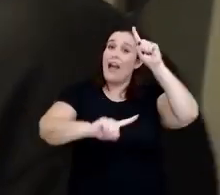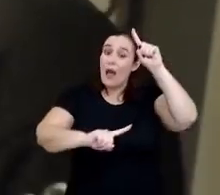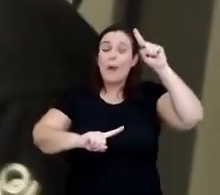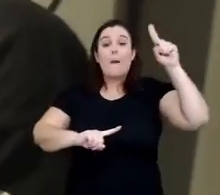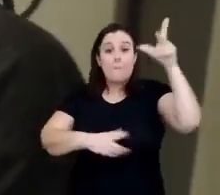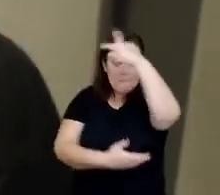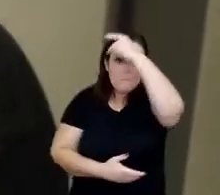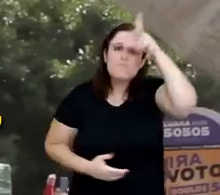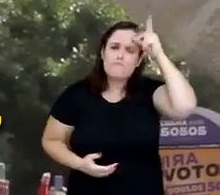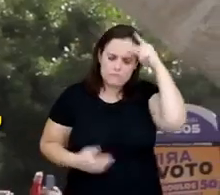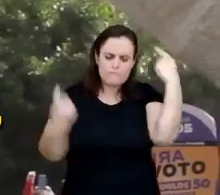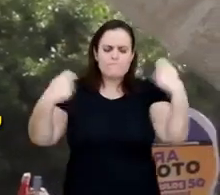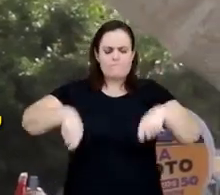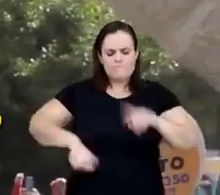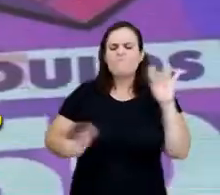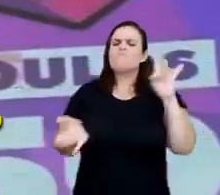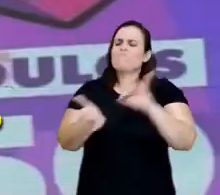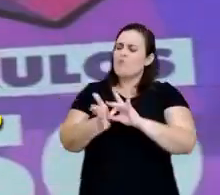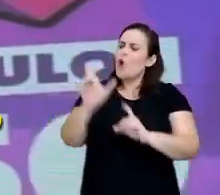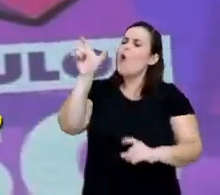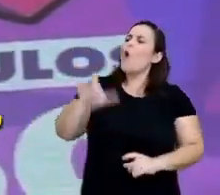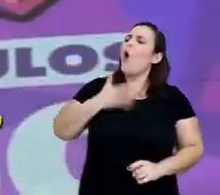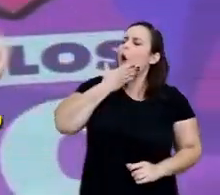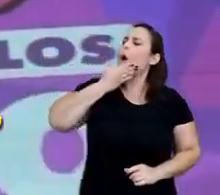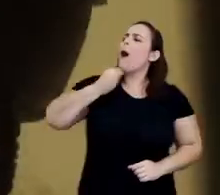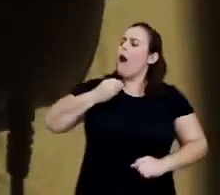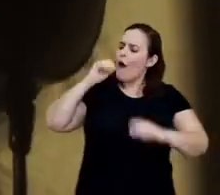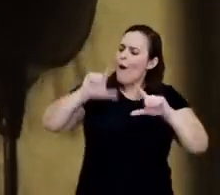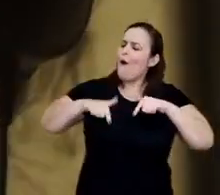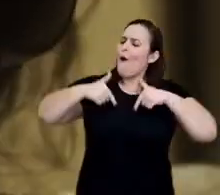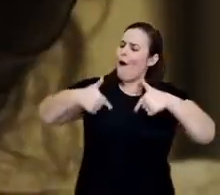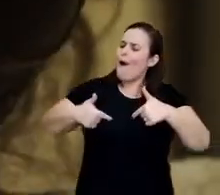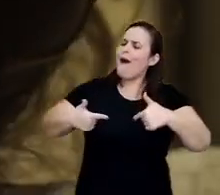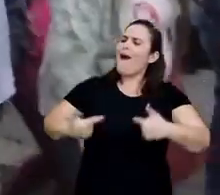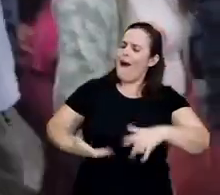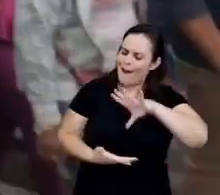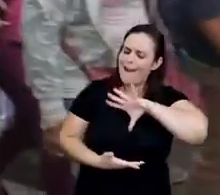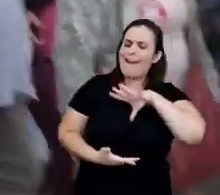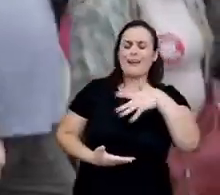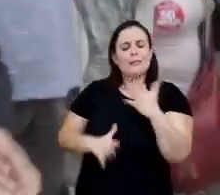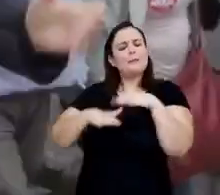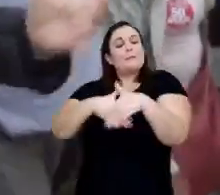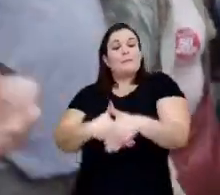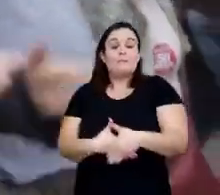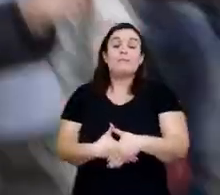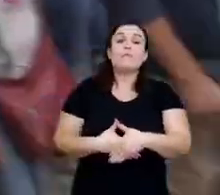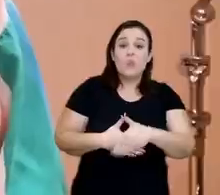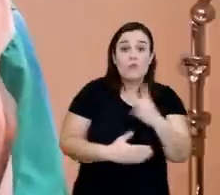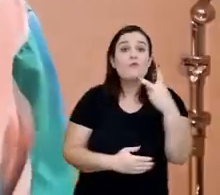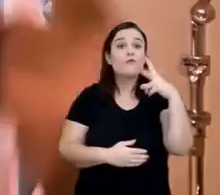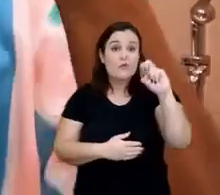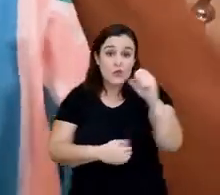que ser de verdade. Um homem de garra, coragem, humildade. Mais de 20 anos na periferia.